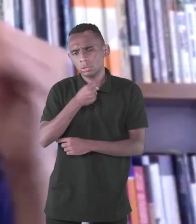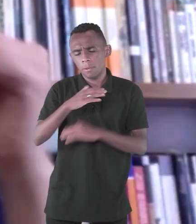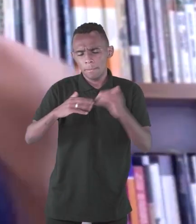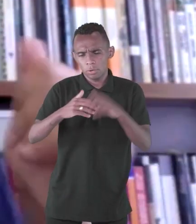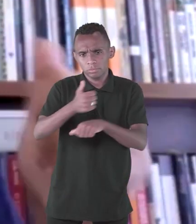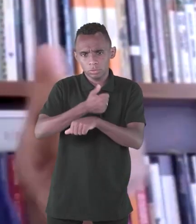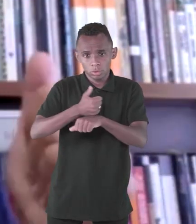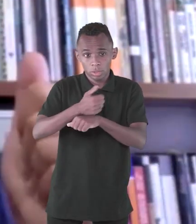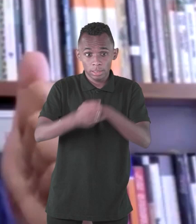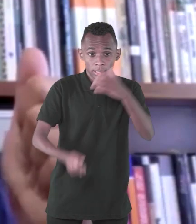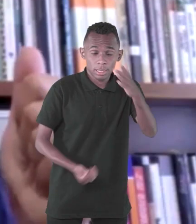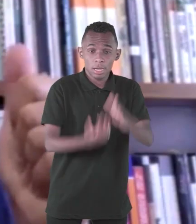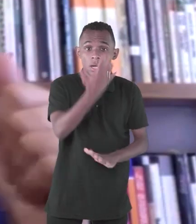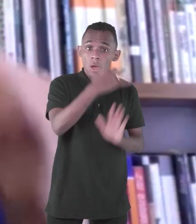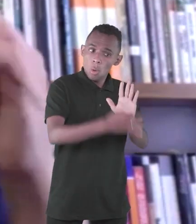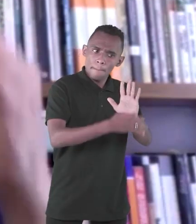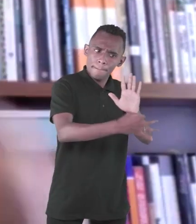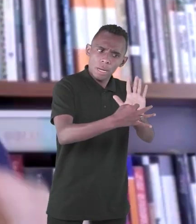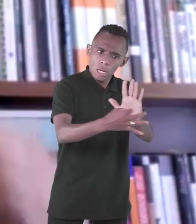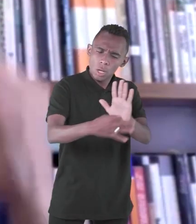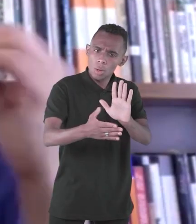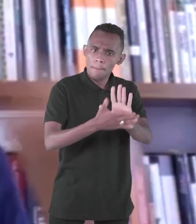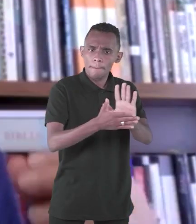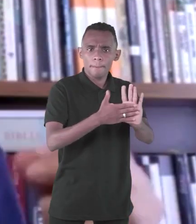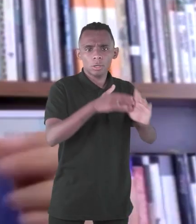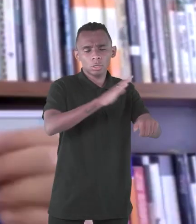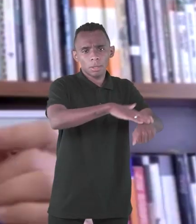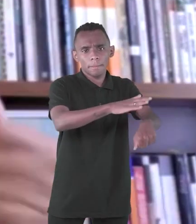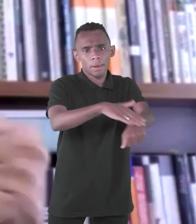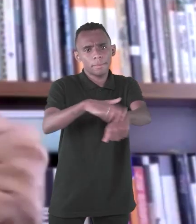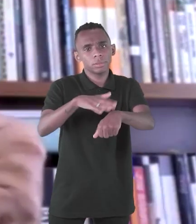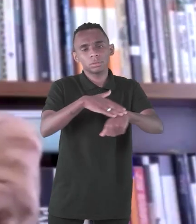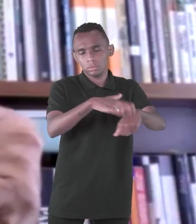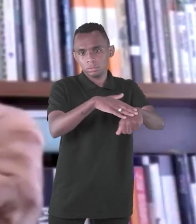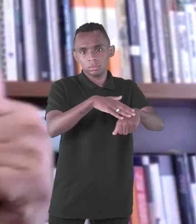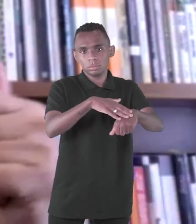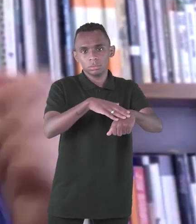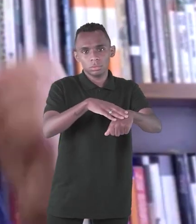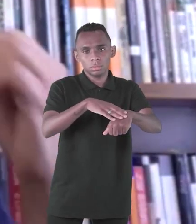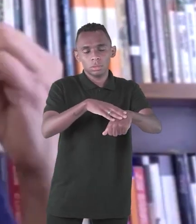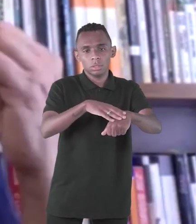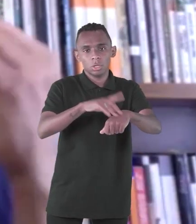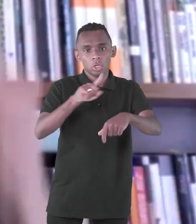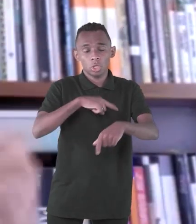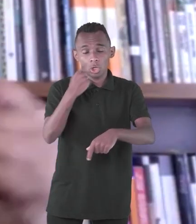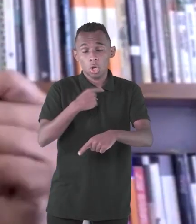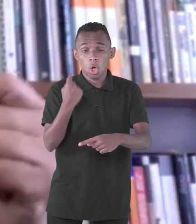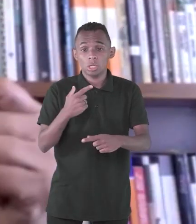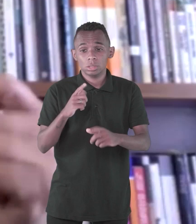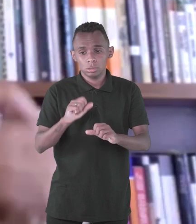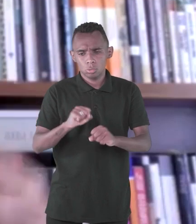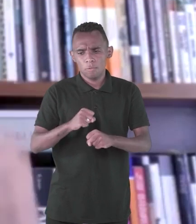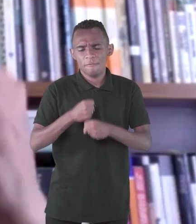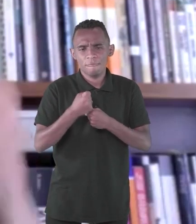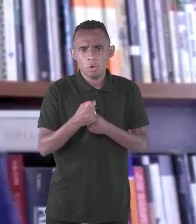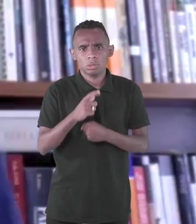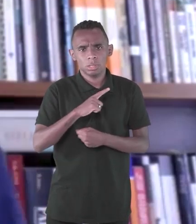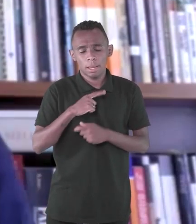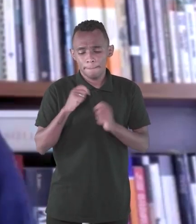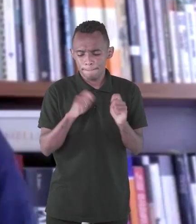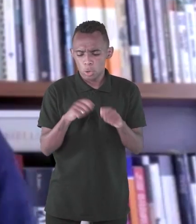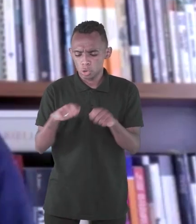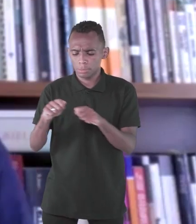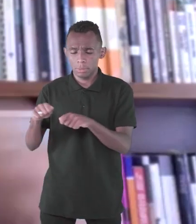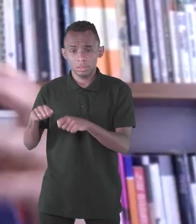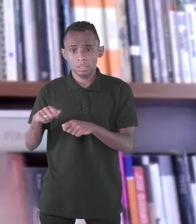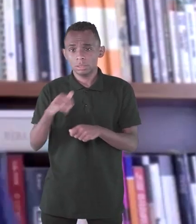ser formador de opinião. A educação informal que a gente faz, através do poder que a gente tem, do privilégio